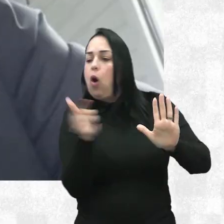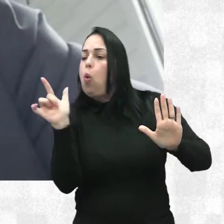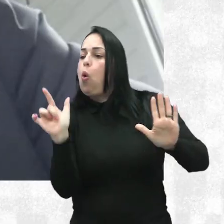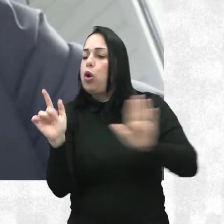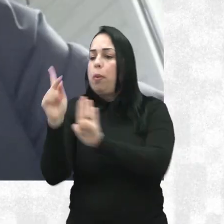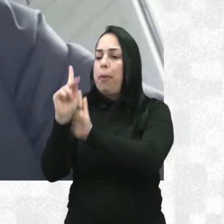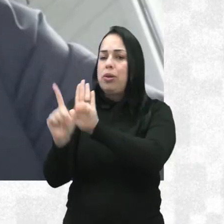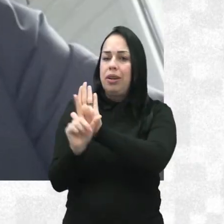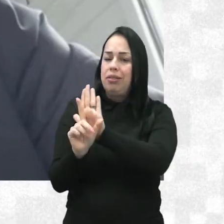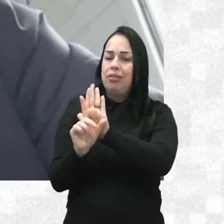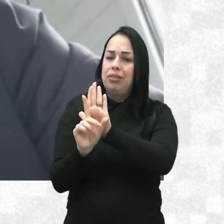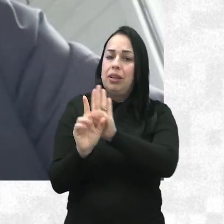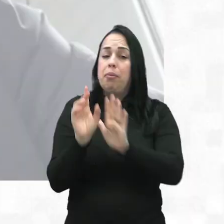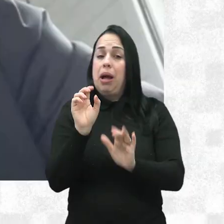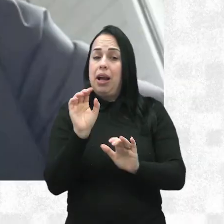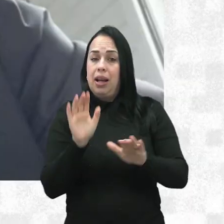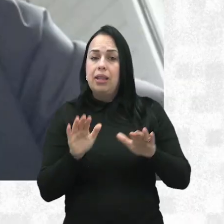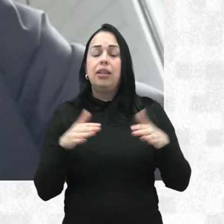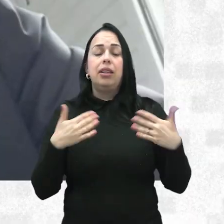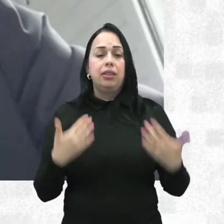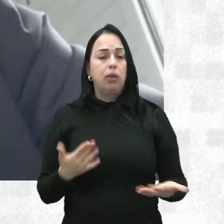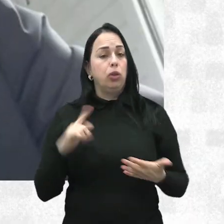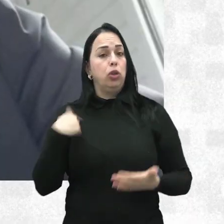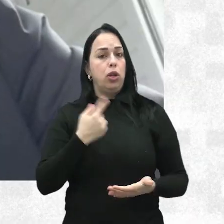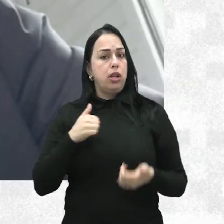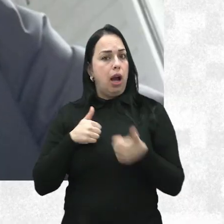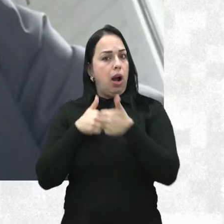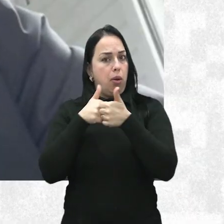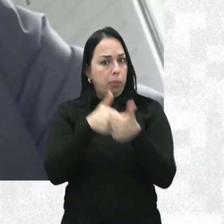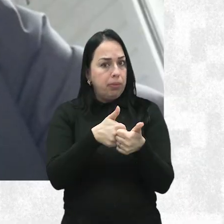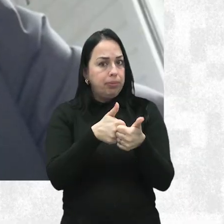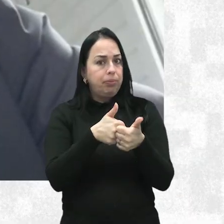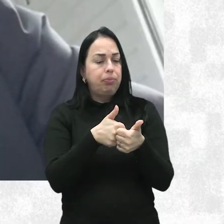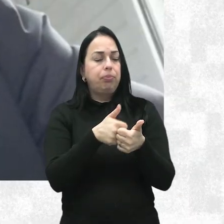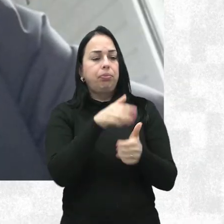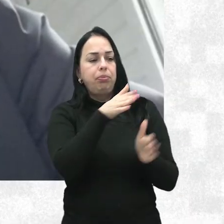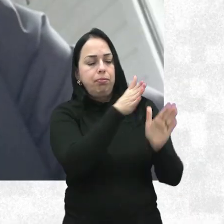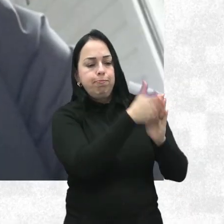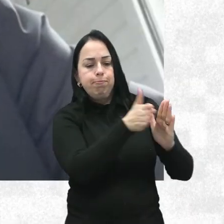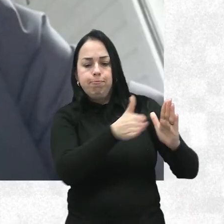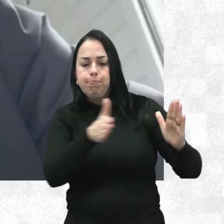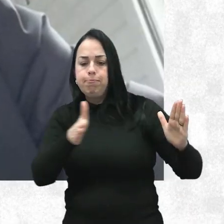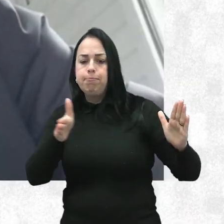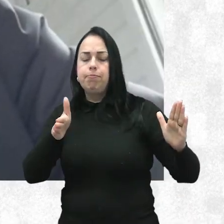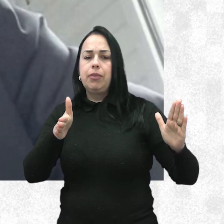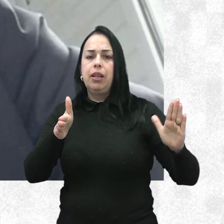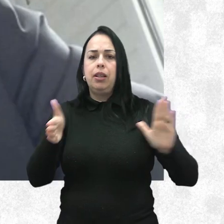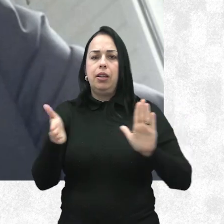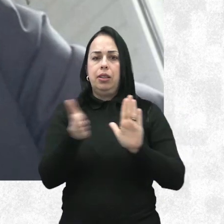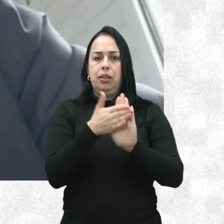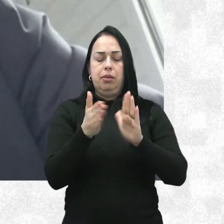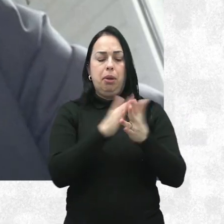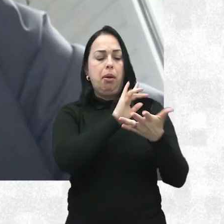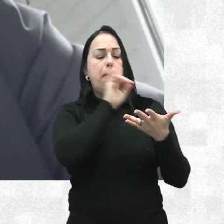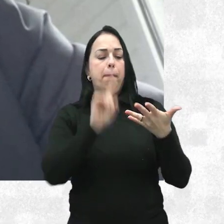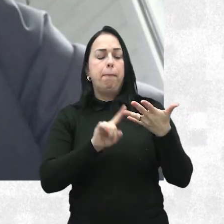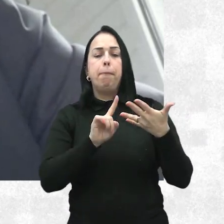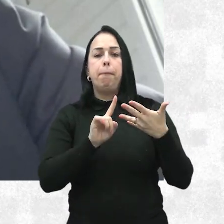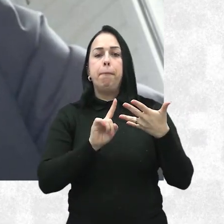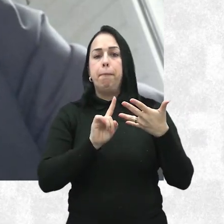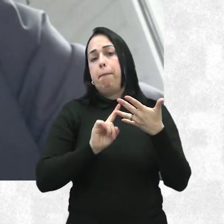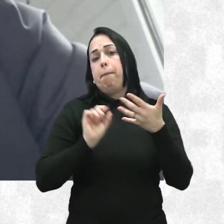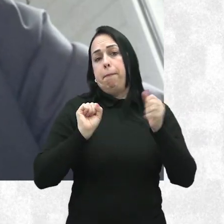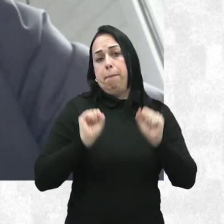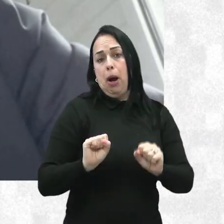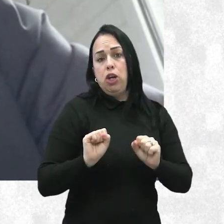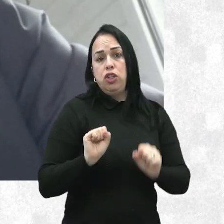foi juntado ali por equívoco. E aí, feito esse trâmite da comissão, né, das comissões, é que o projeto, então, a propositura está apta